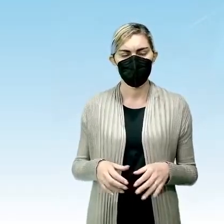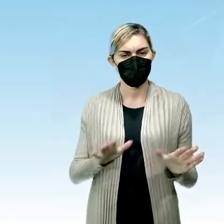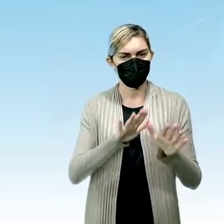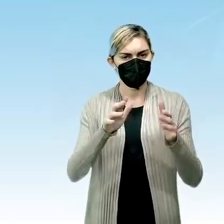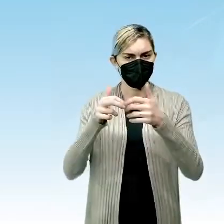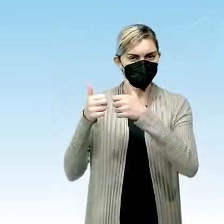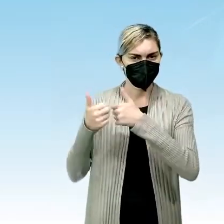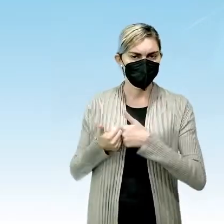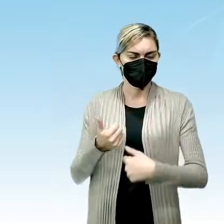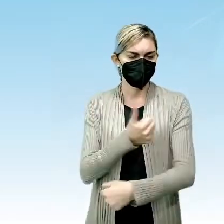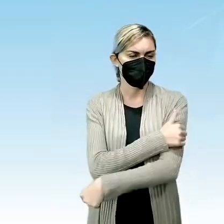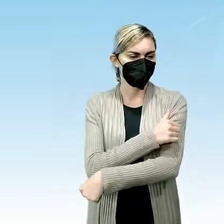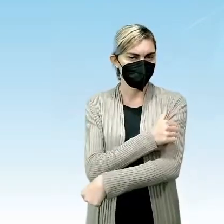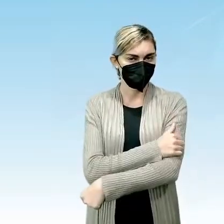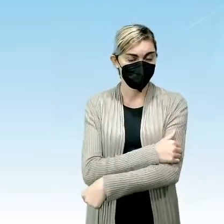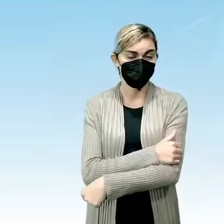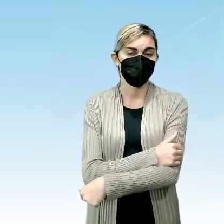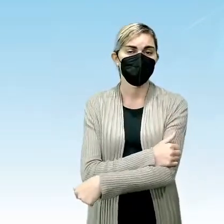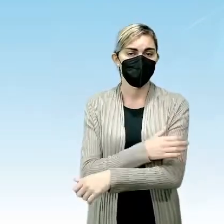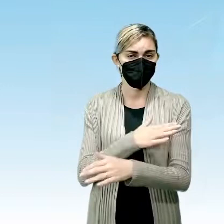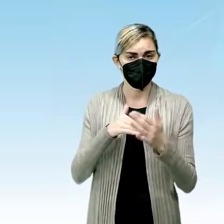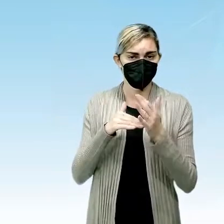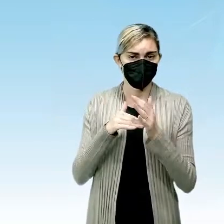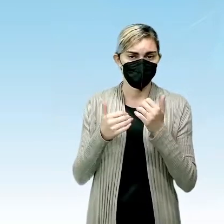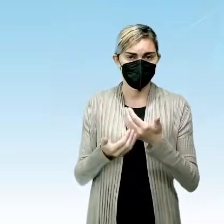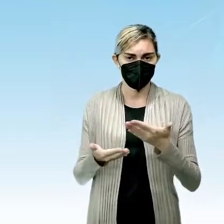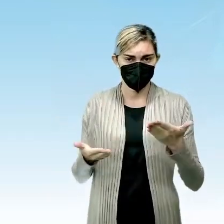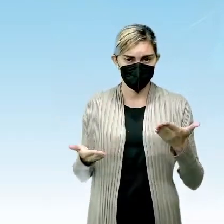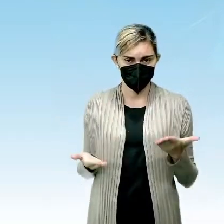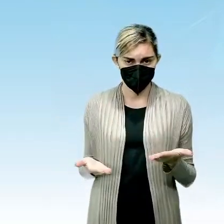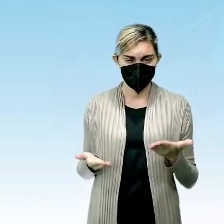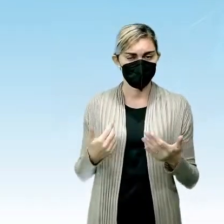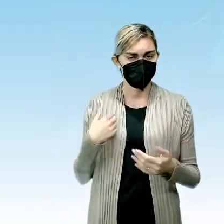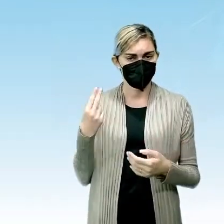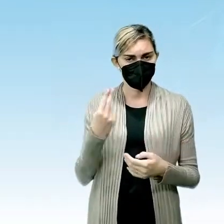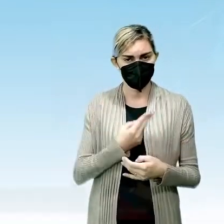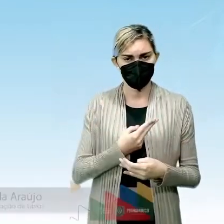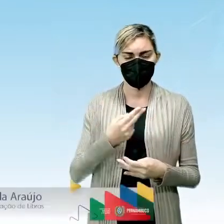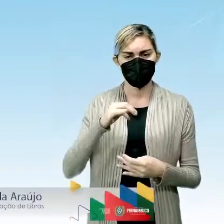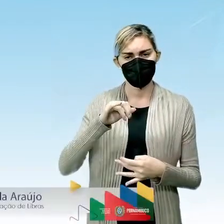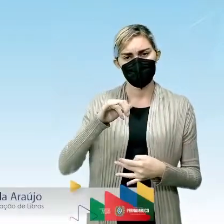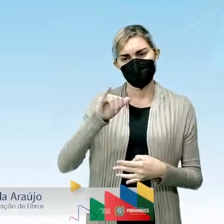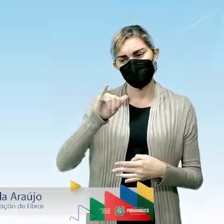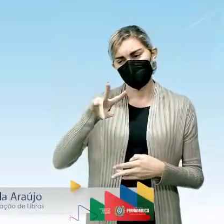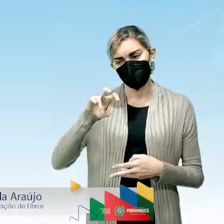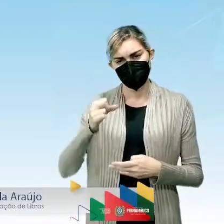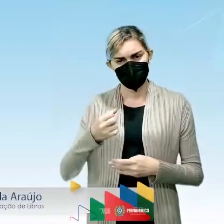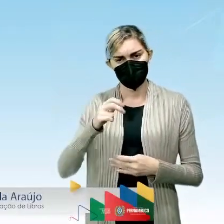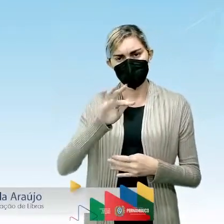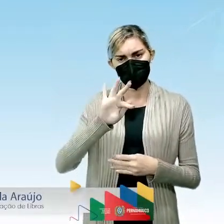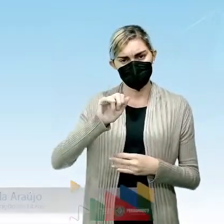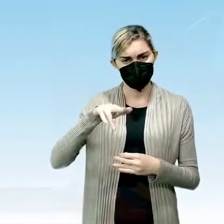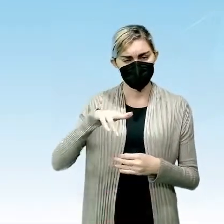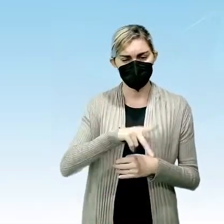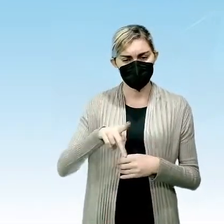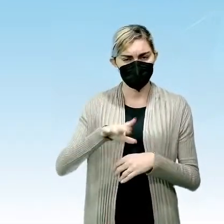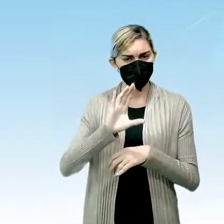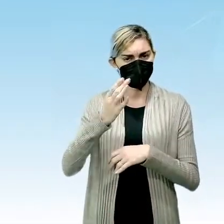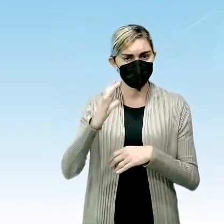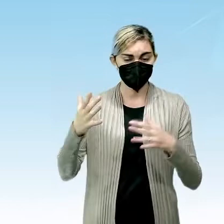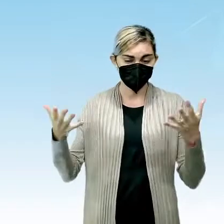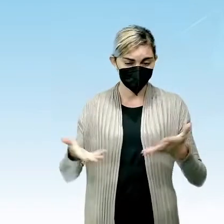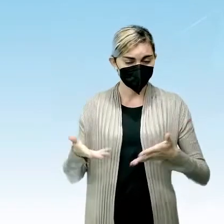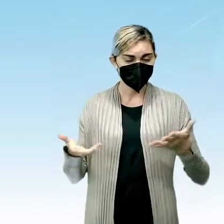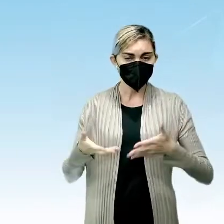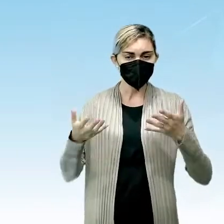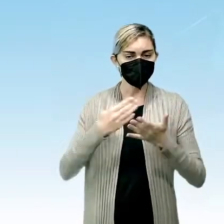Olá, galerinha do sexto ano, tudo bem com vocês? Meu nome é Luiz Fernando, eu sou professor de ciências e hoje